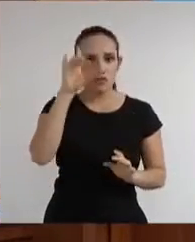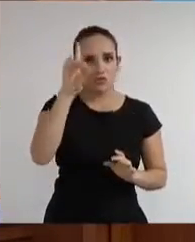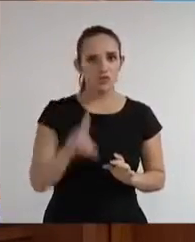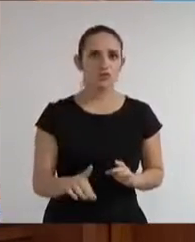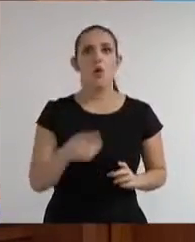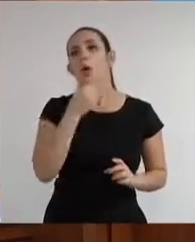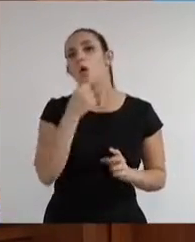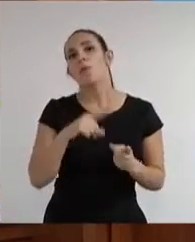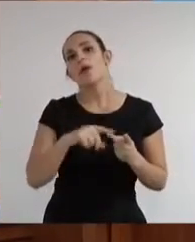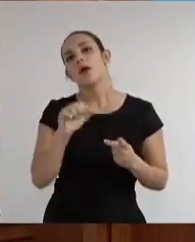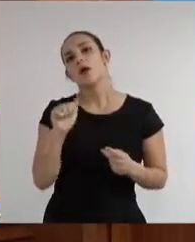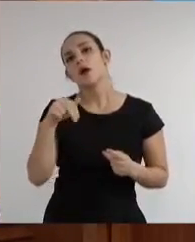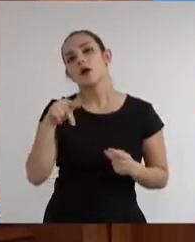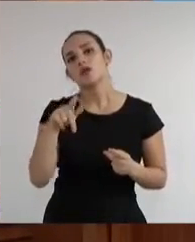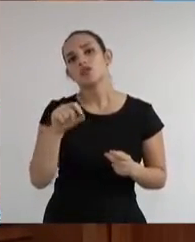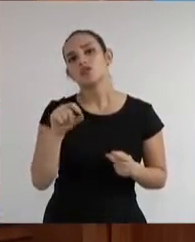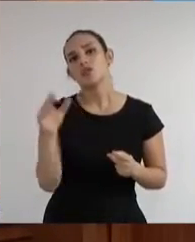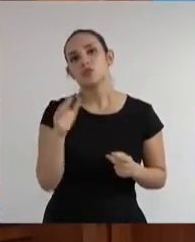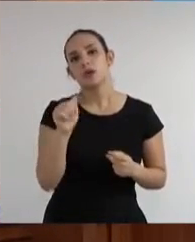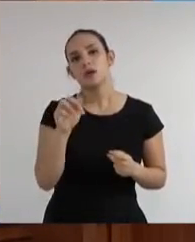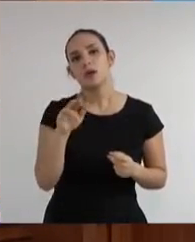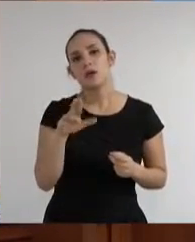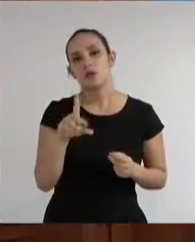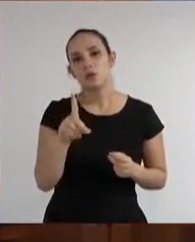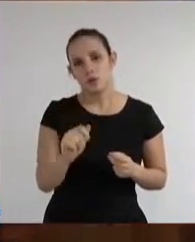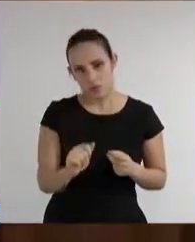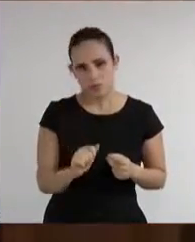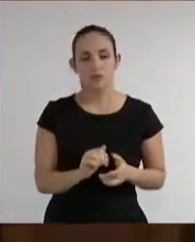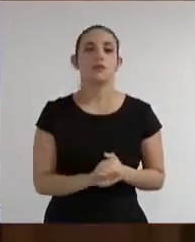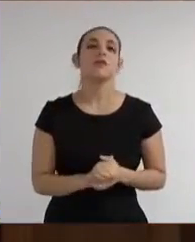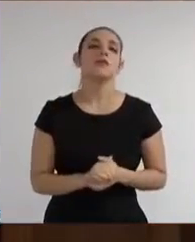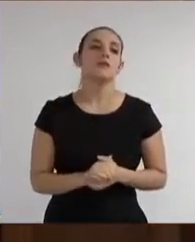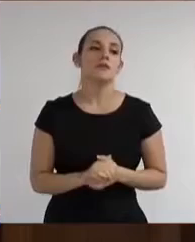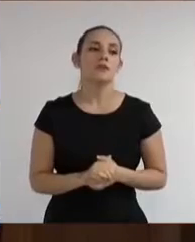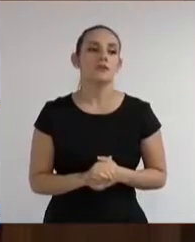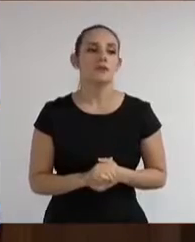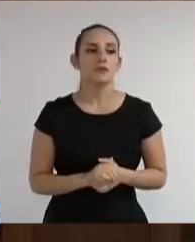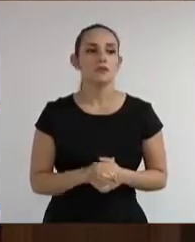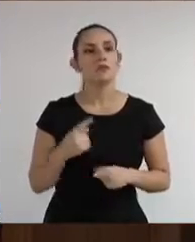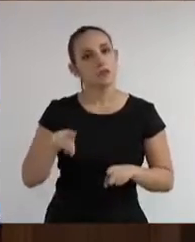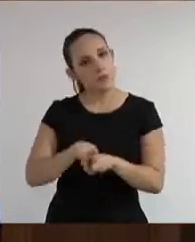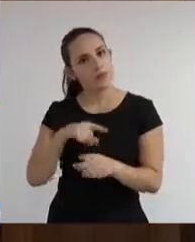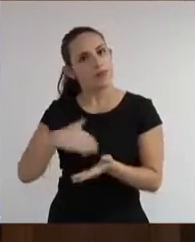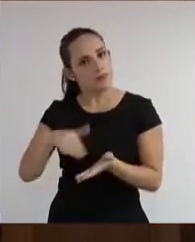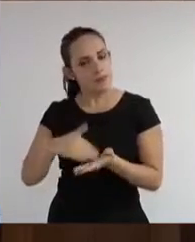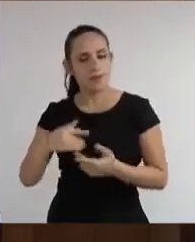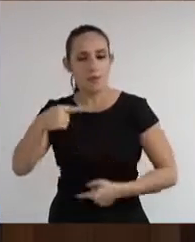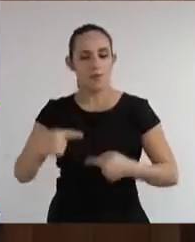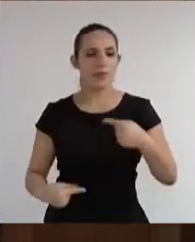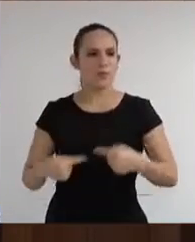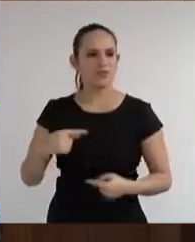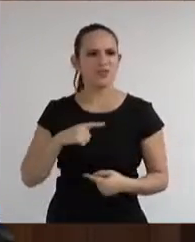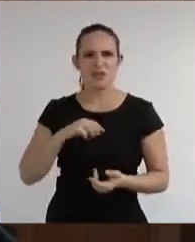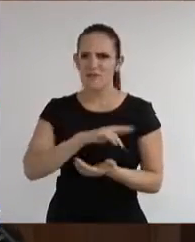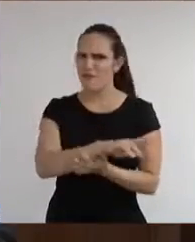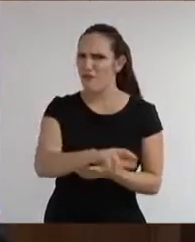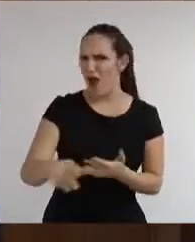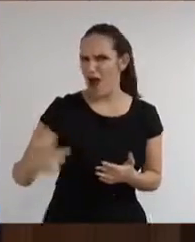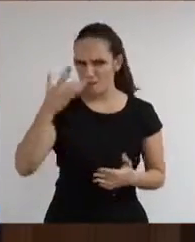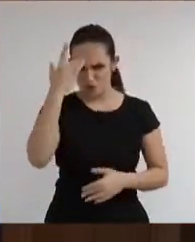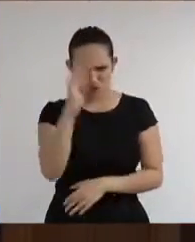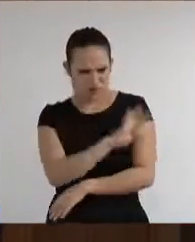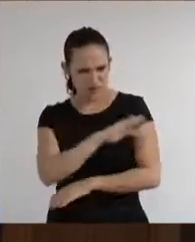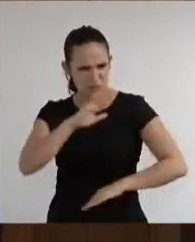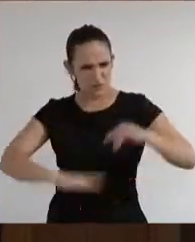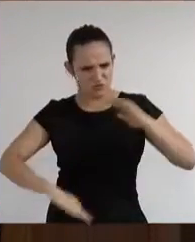bem colocando, nosso secretário do município discutindo, abrindo os campos de discussões, de pessoas e técnicos que realmente entendem, e